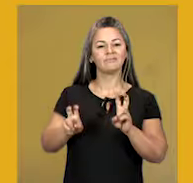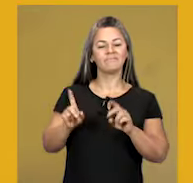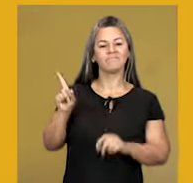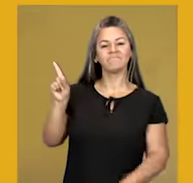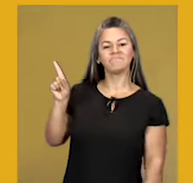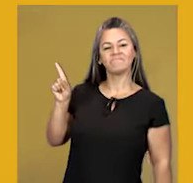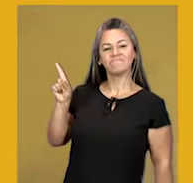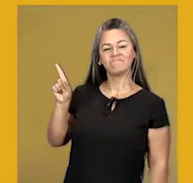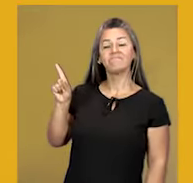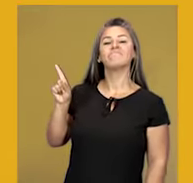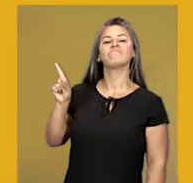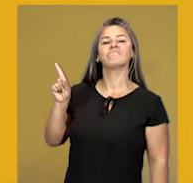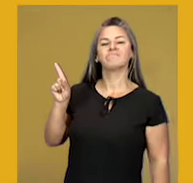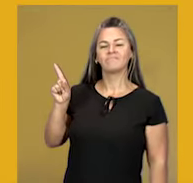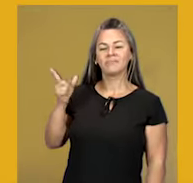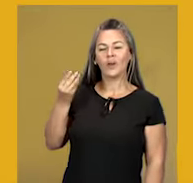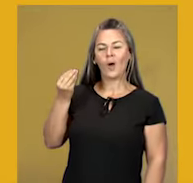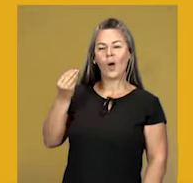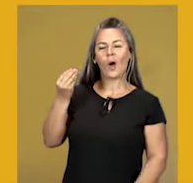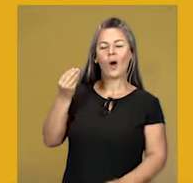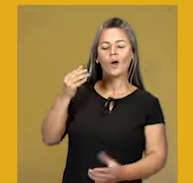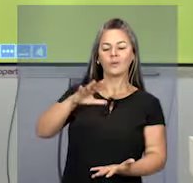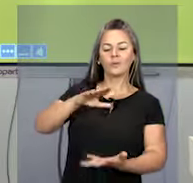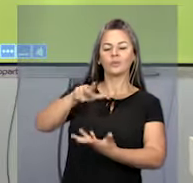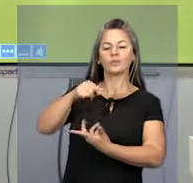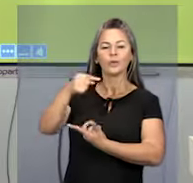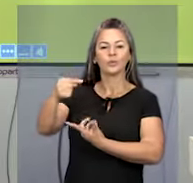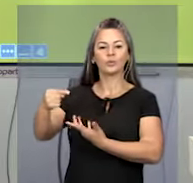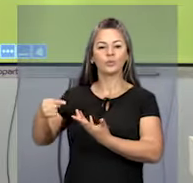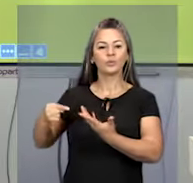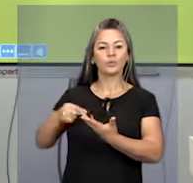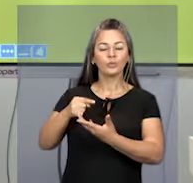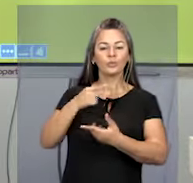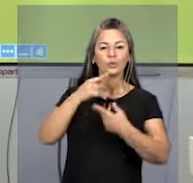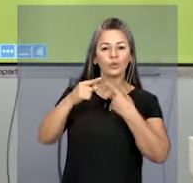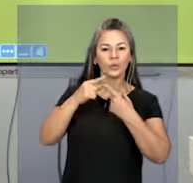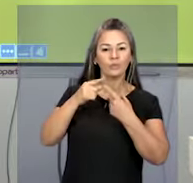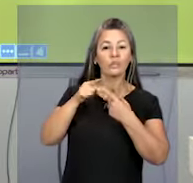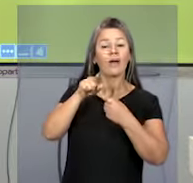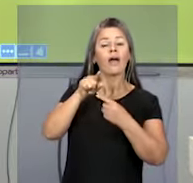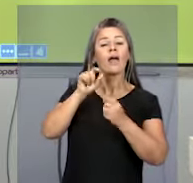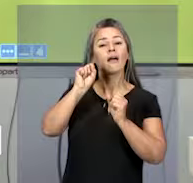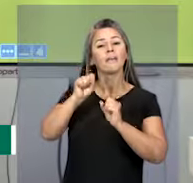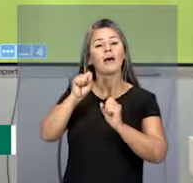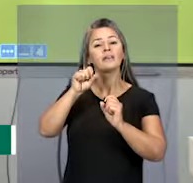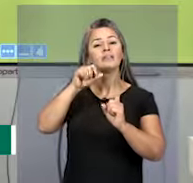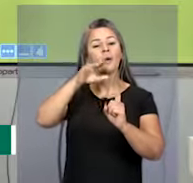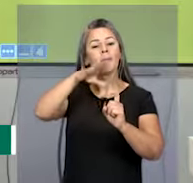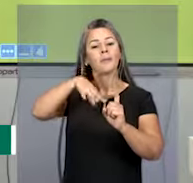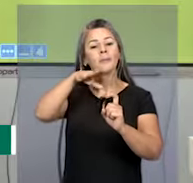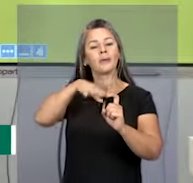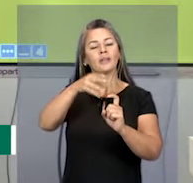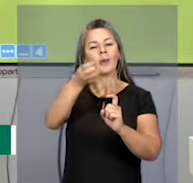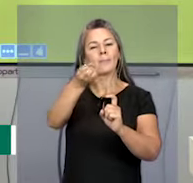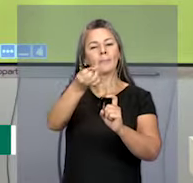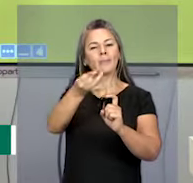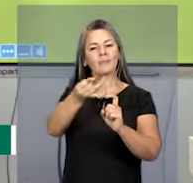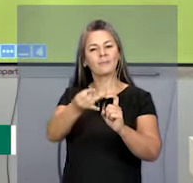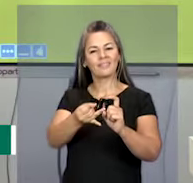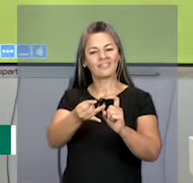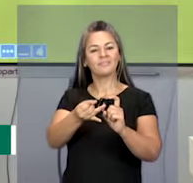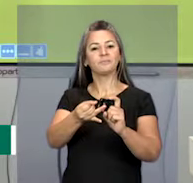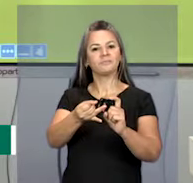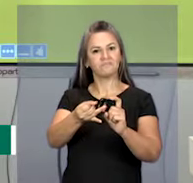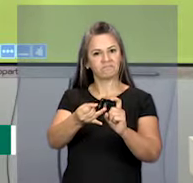como os mitos explicam o mundo. Pois então, nós temos algumas habilidades que vocês já devem ter visto